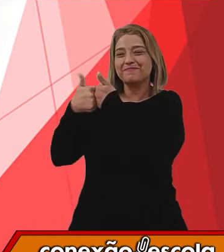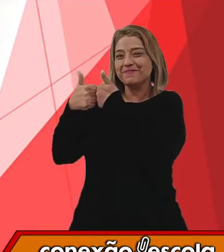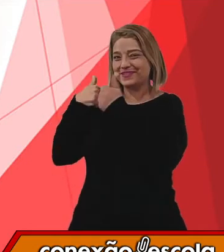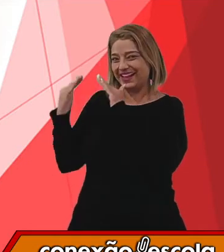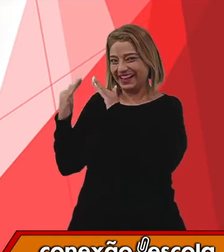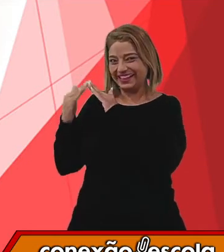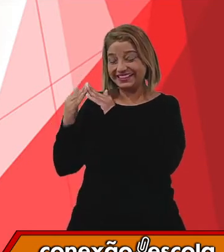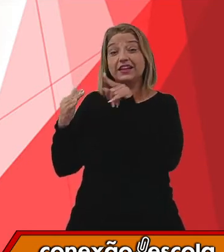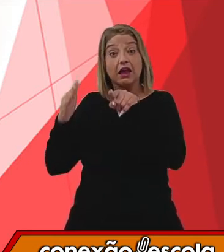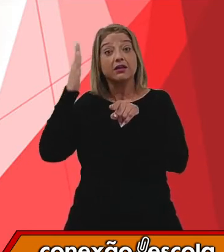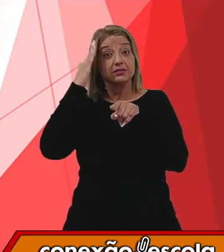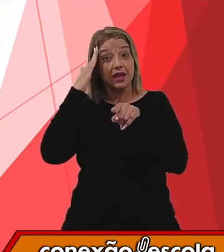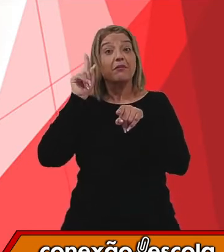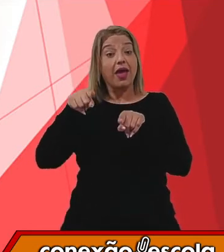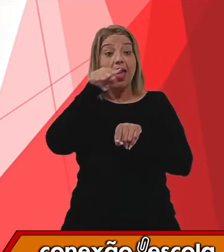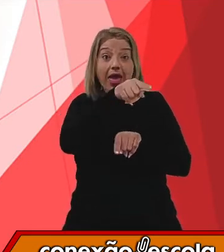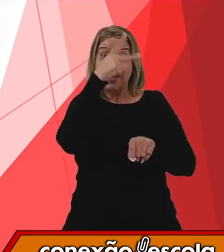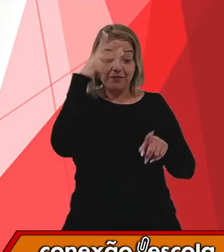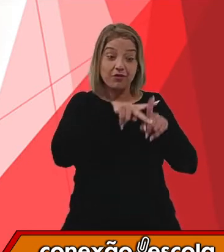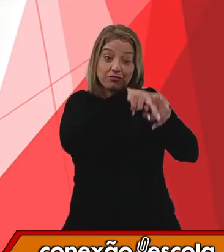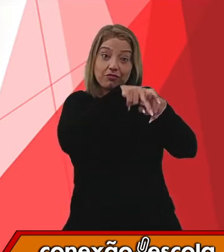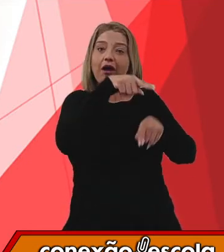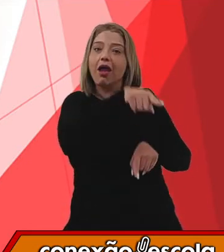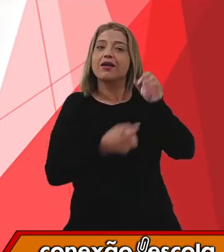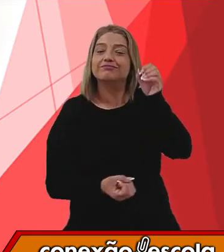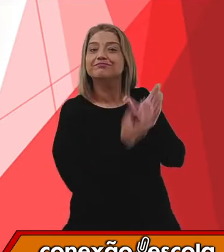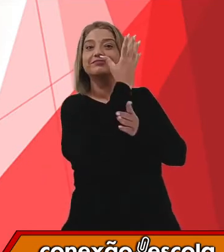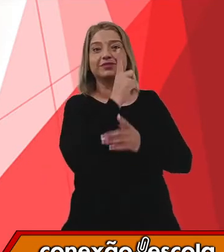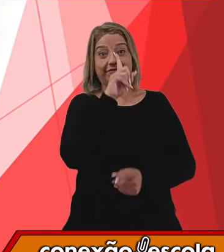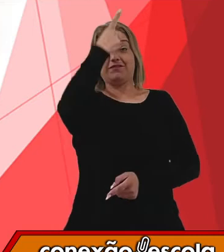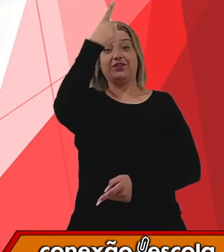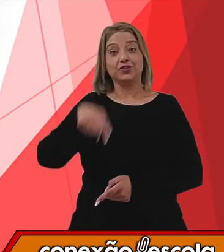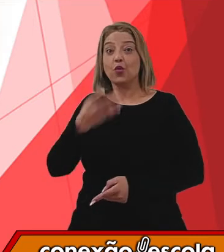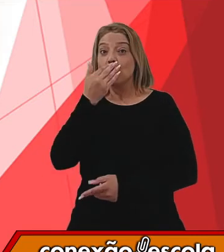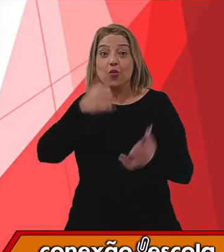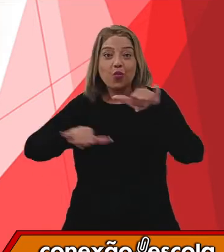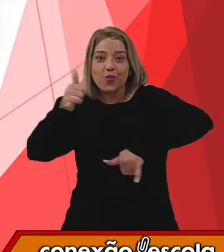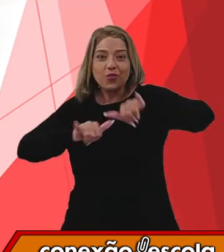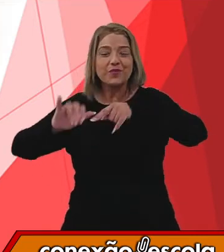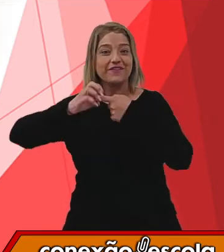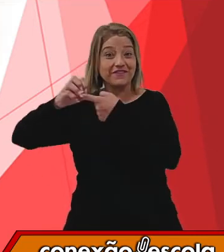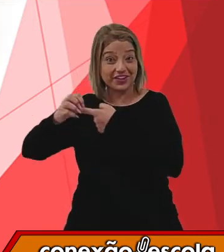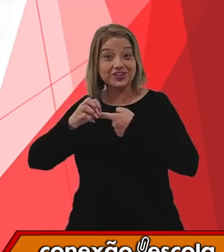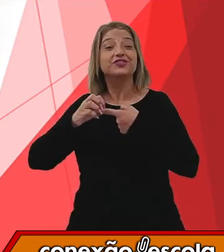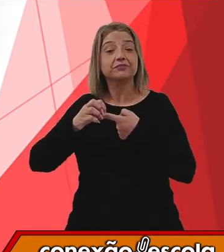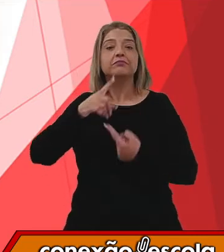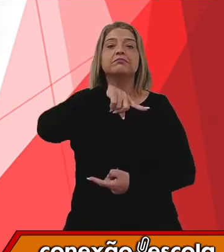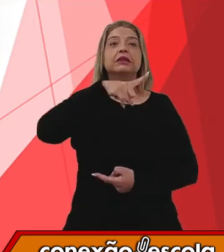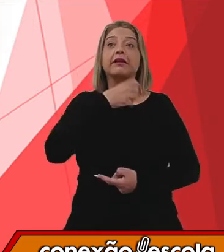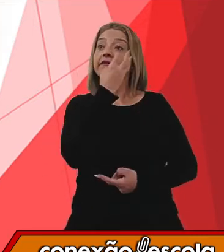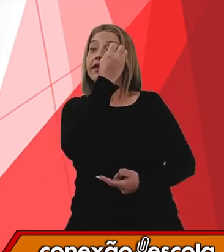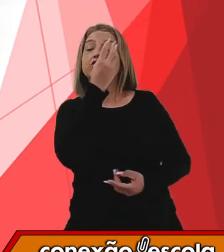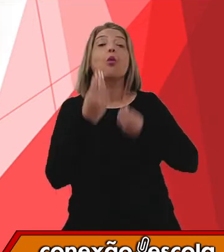que esse alimento surgiu com os tropeiros? Durante suas viagens, os tropeiros tinham que se virar com os alimentos